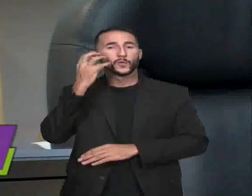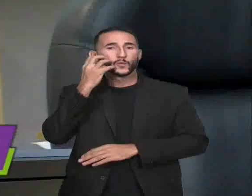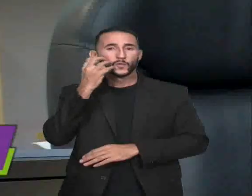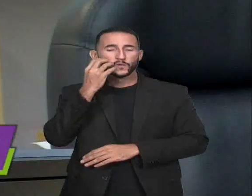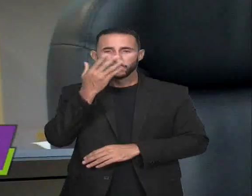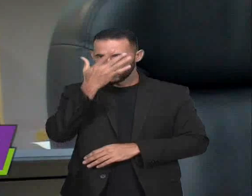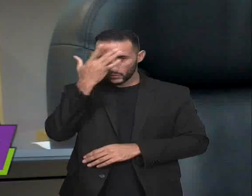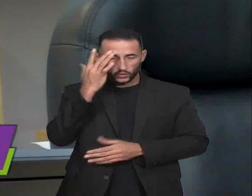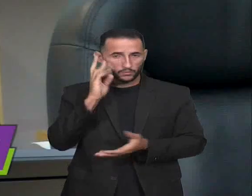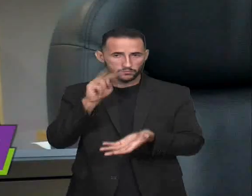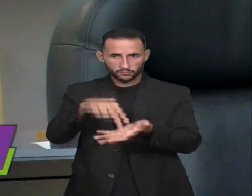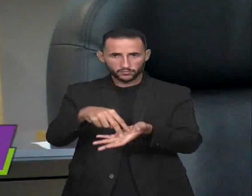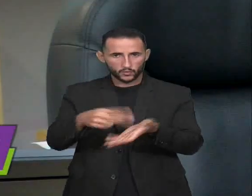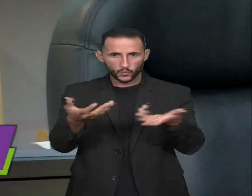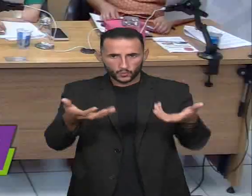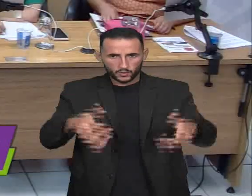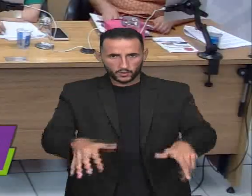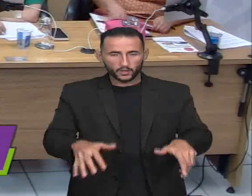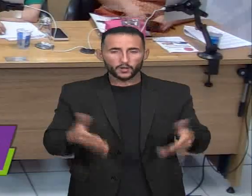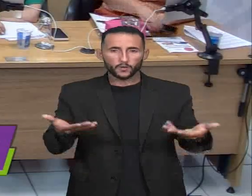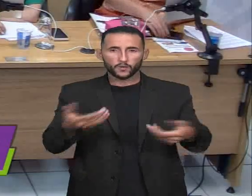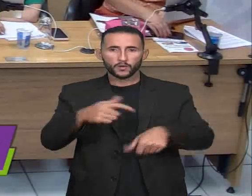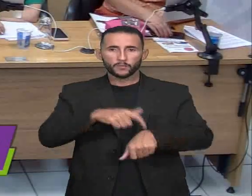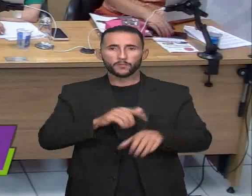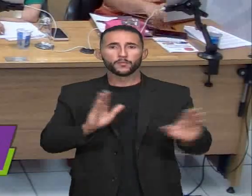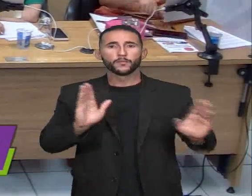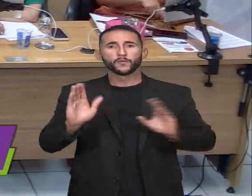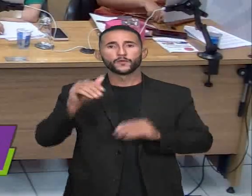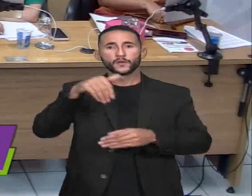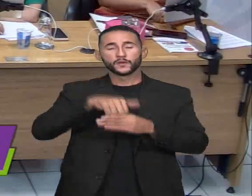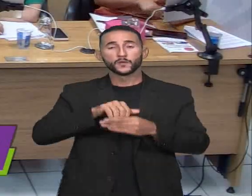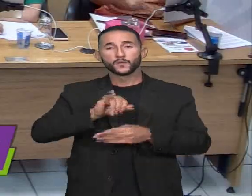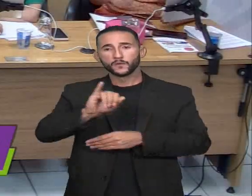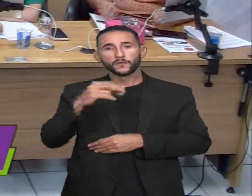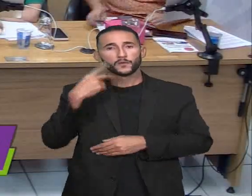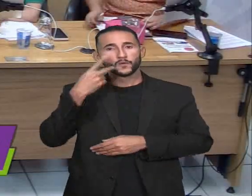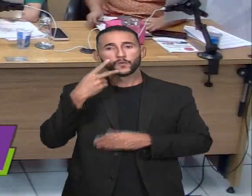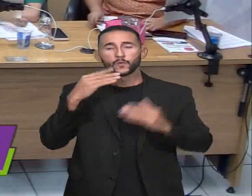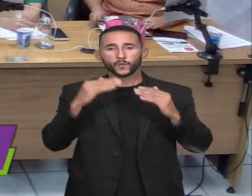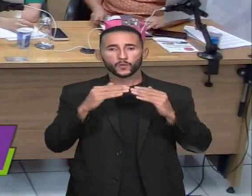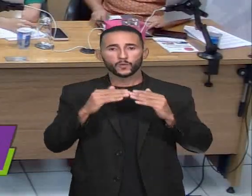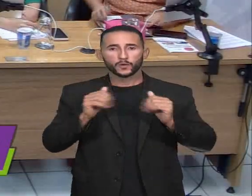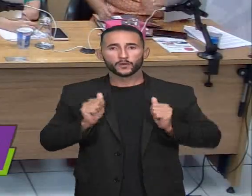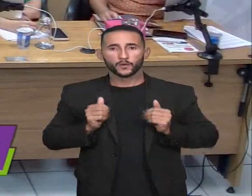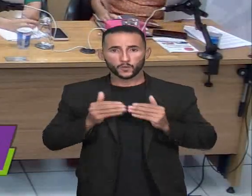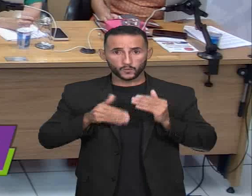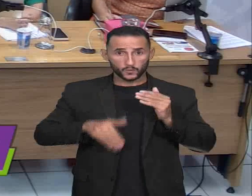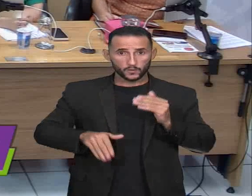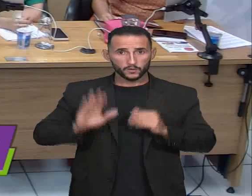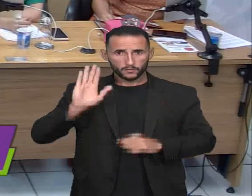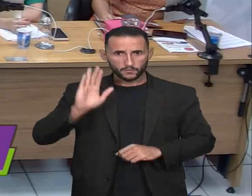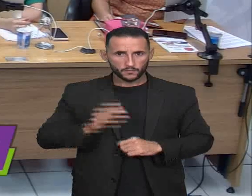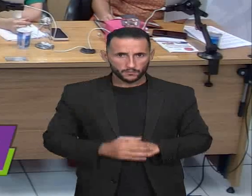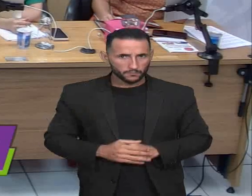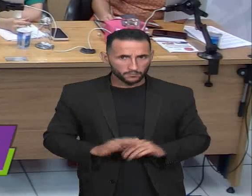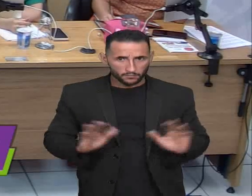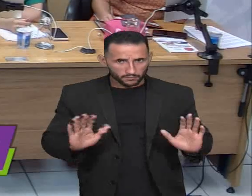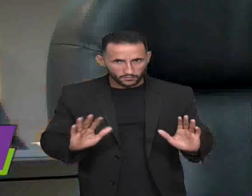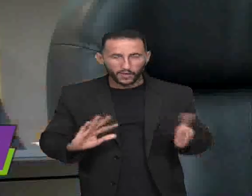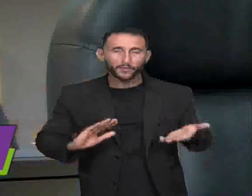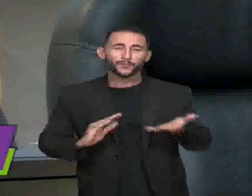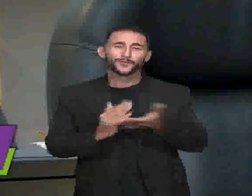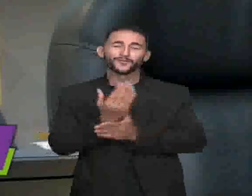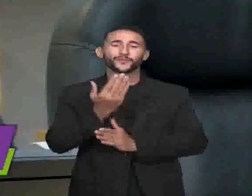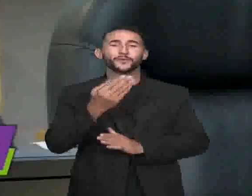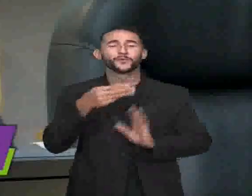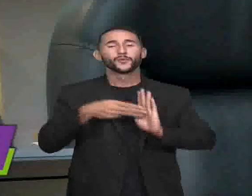Queira discutir está em votação os vereadores favorável permaneça Como estão os contrários se manifestam aprovado a Moção de